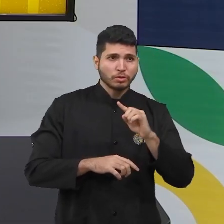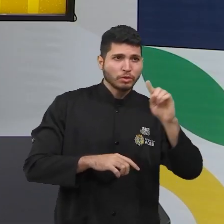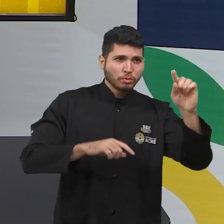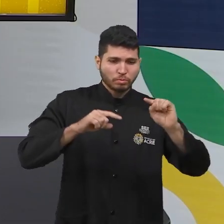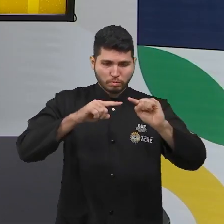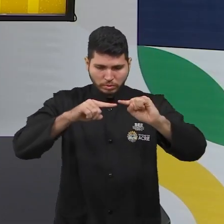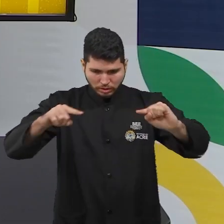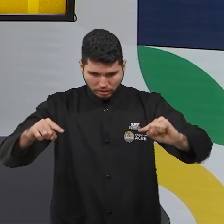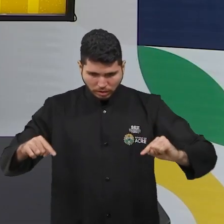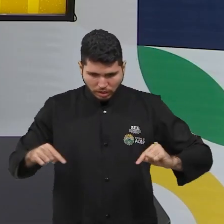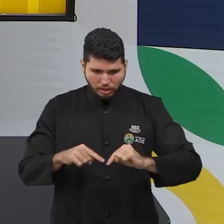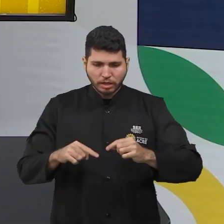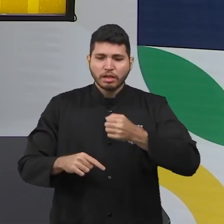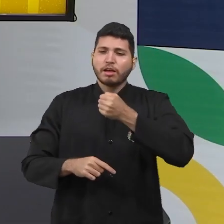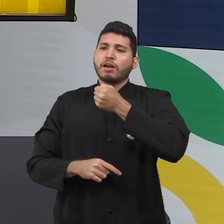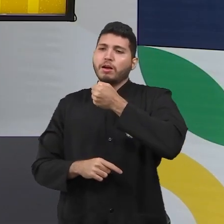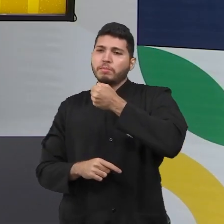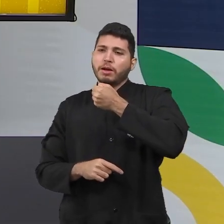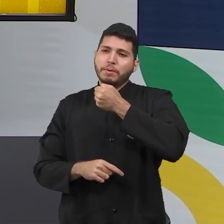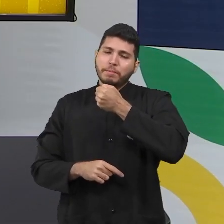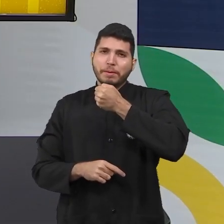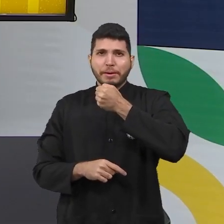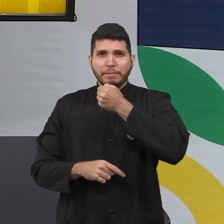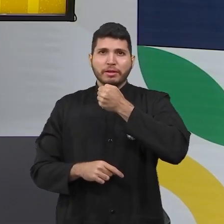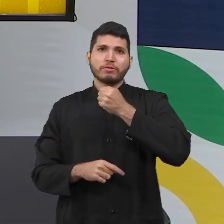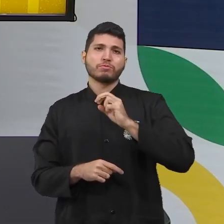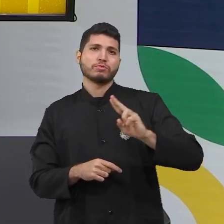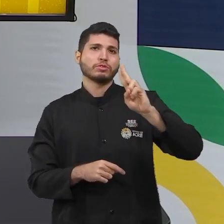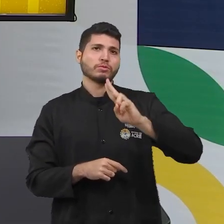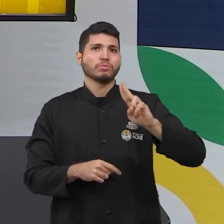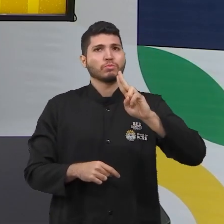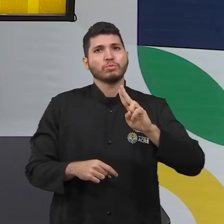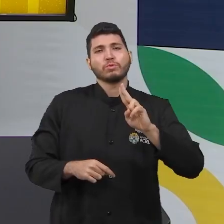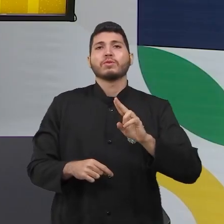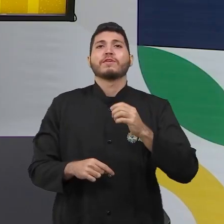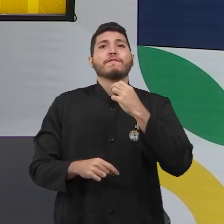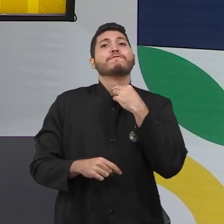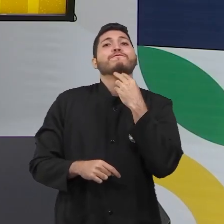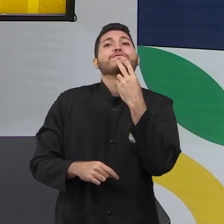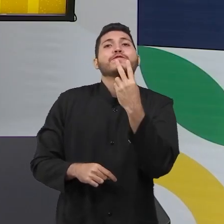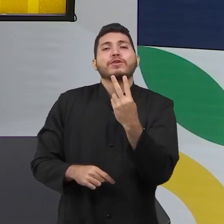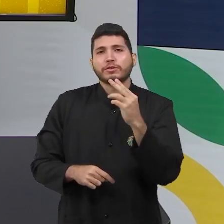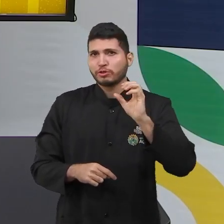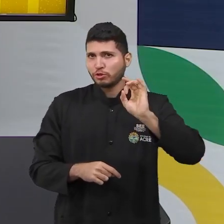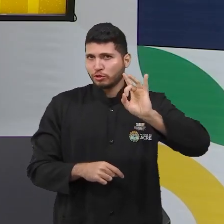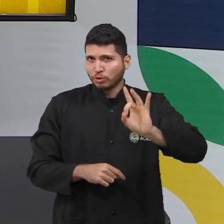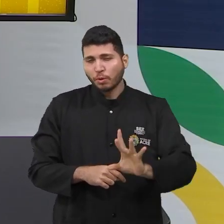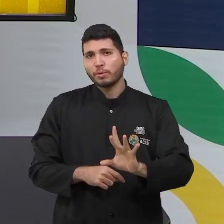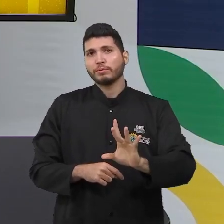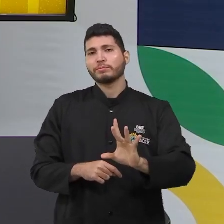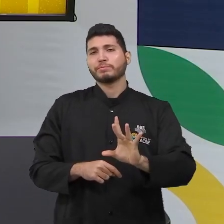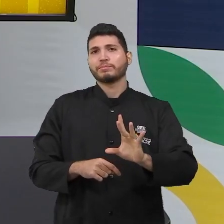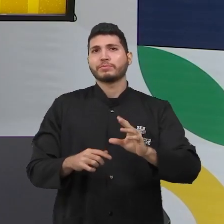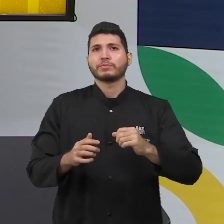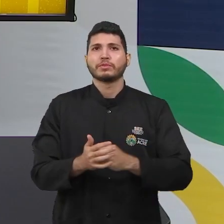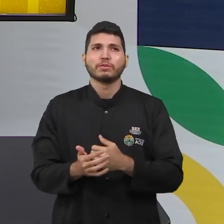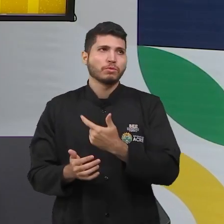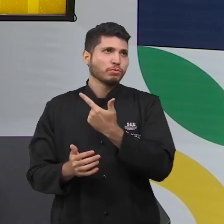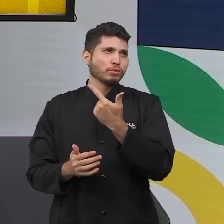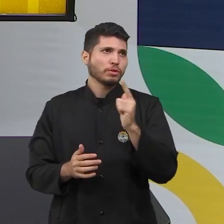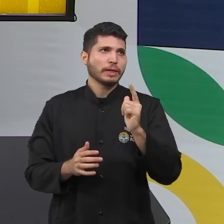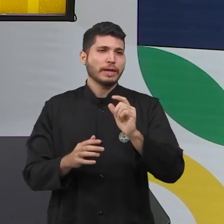iam, na verdade, ensinando através da voz. E todo o resto, todos os outros elementos da dramaturgia,